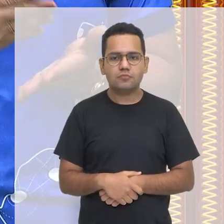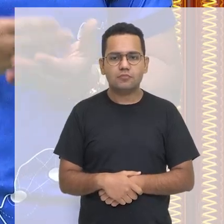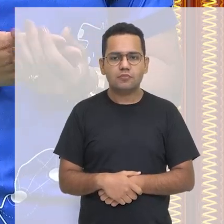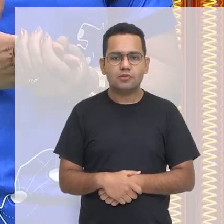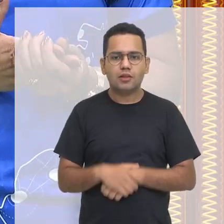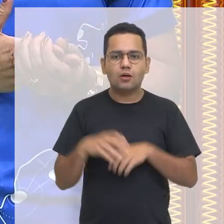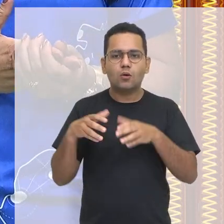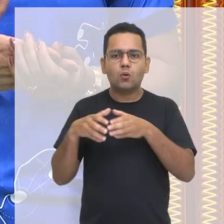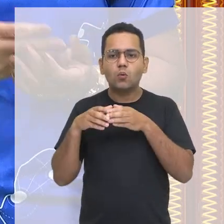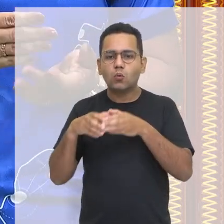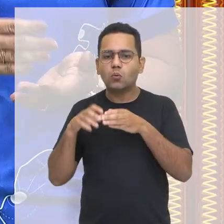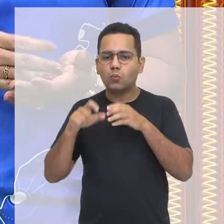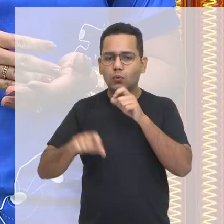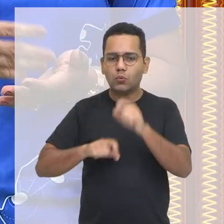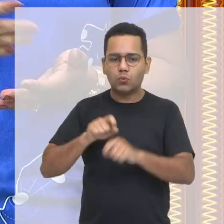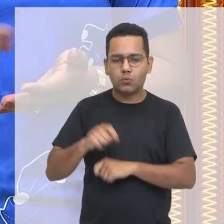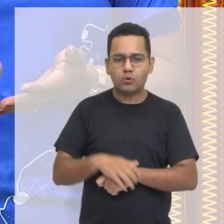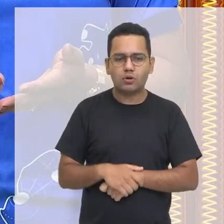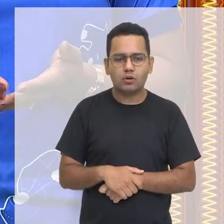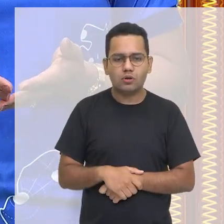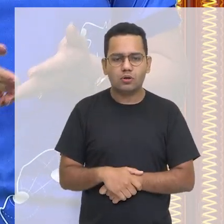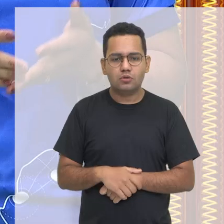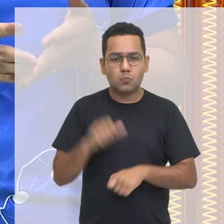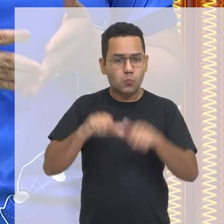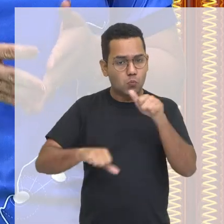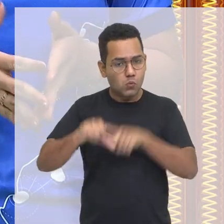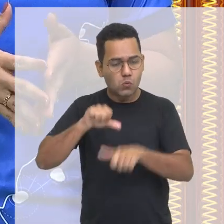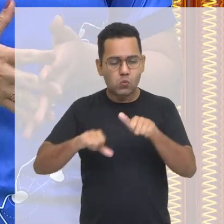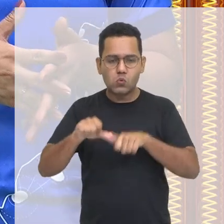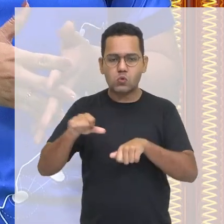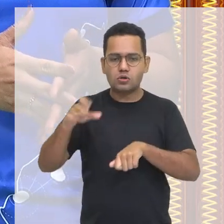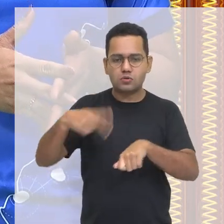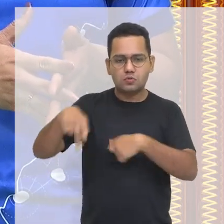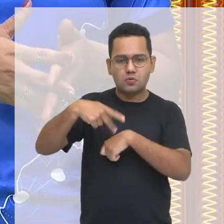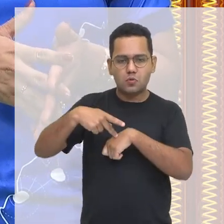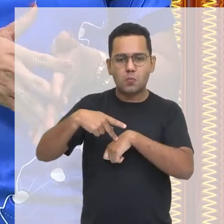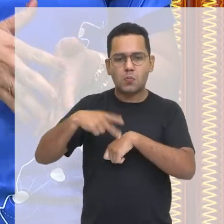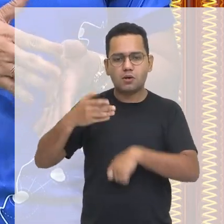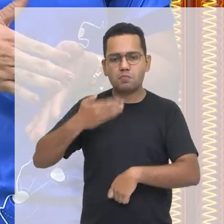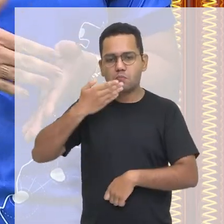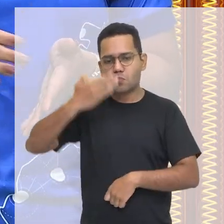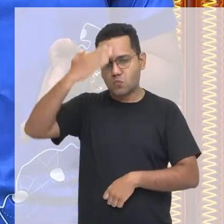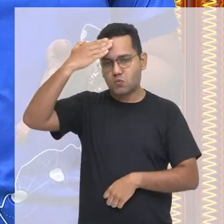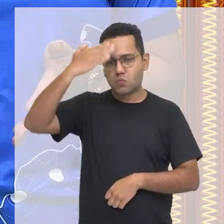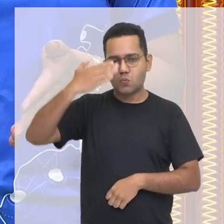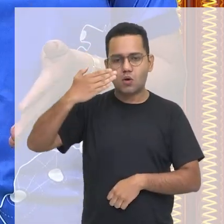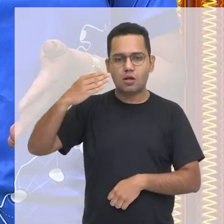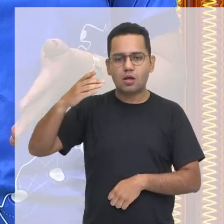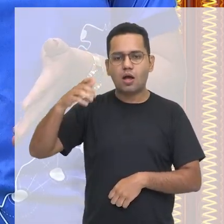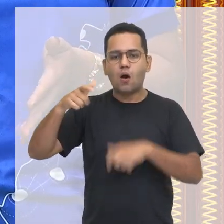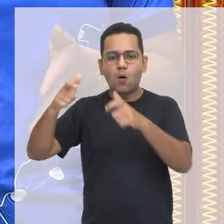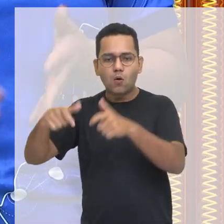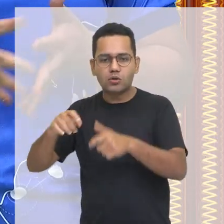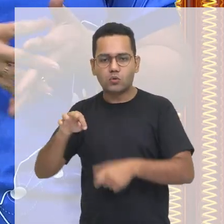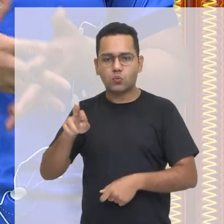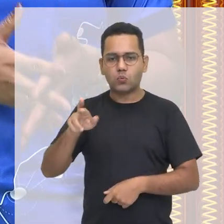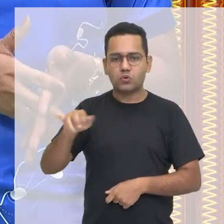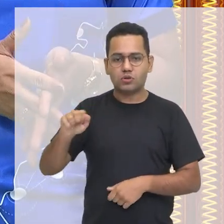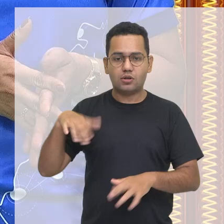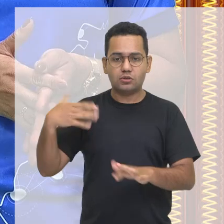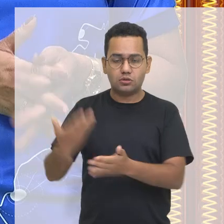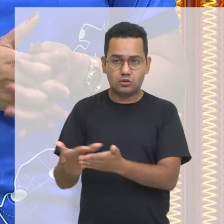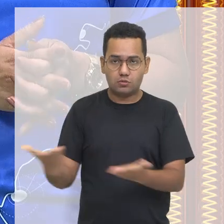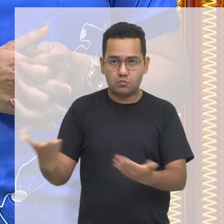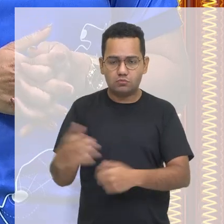de contestação dos países muçulmanos, iniciado na Tunísia e que vai ocorrer até os nossos dias.